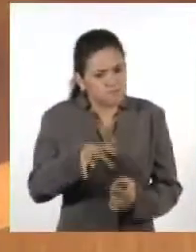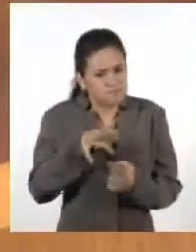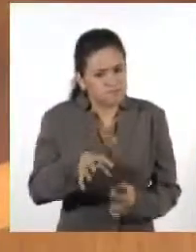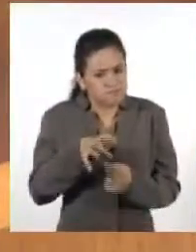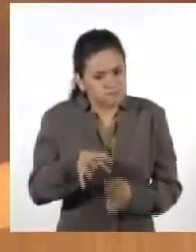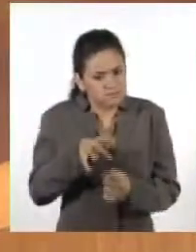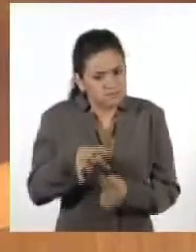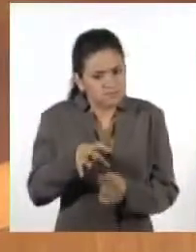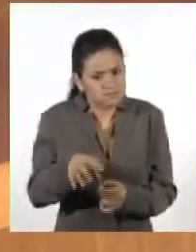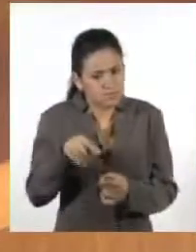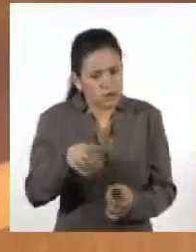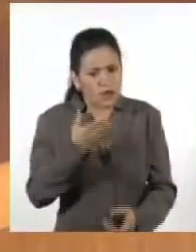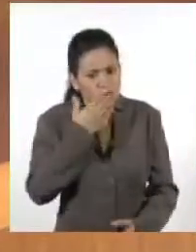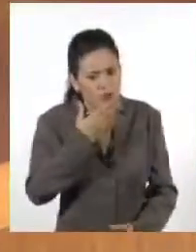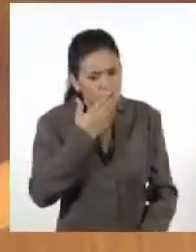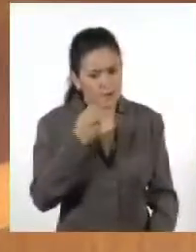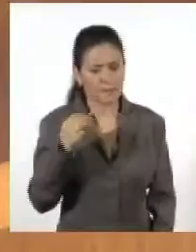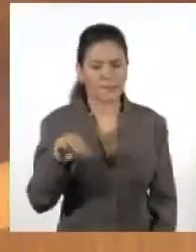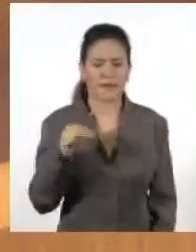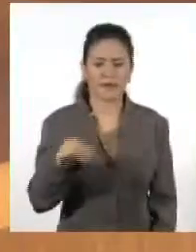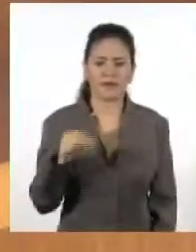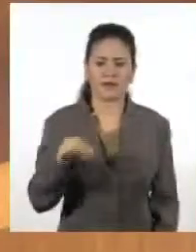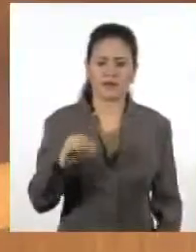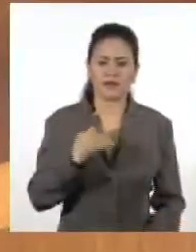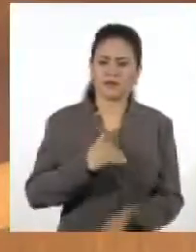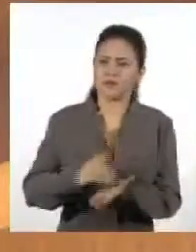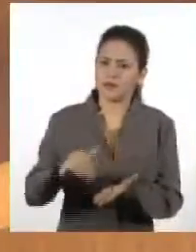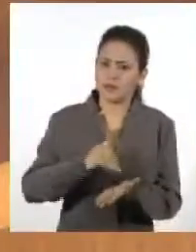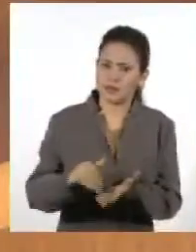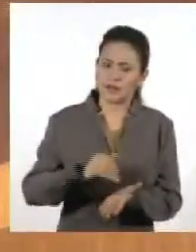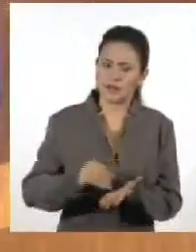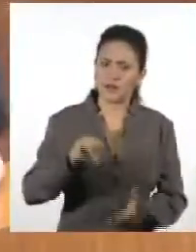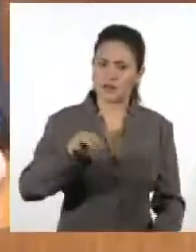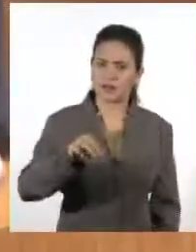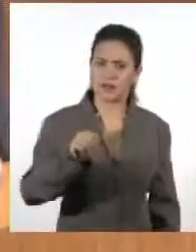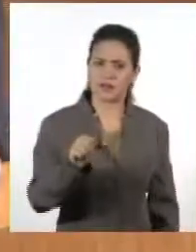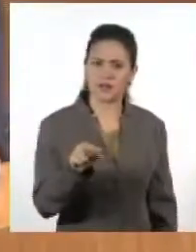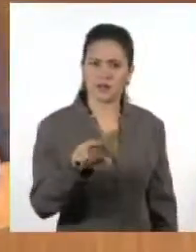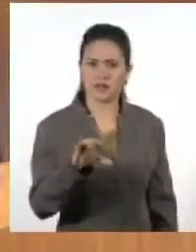maranhenses pelo secretário nosso gr